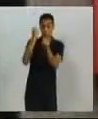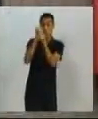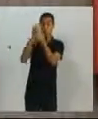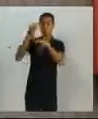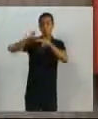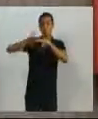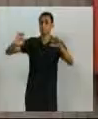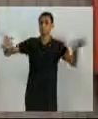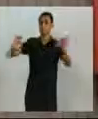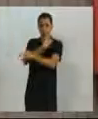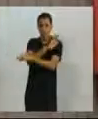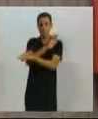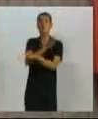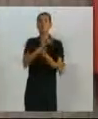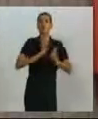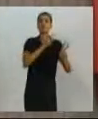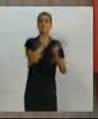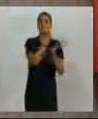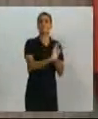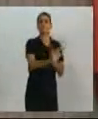área de segurança pública, que são sempre